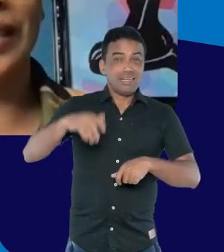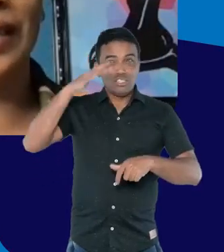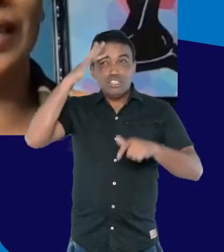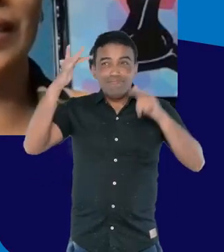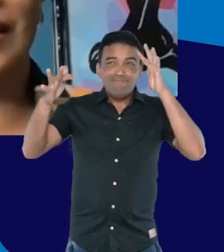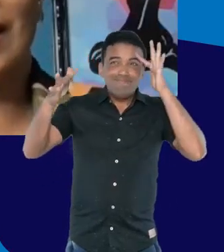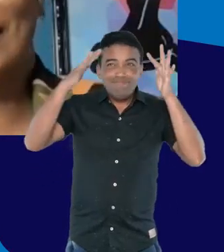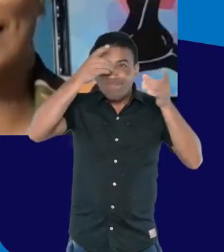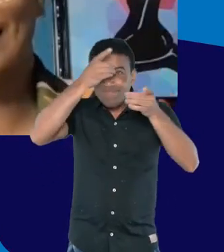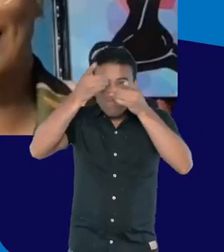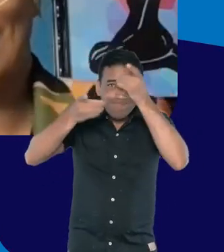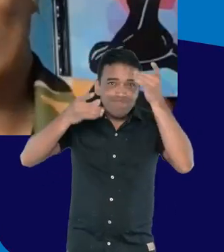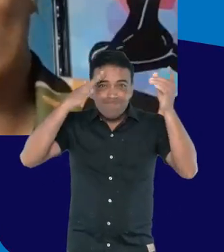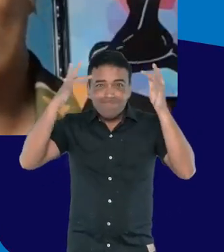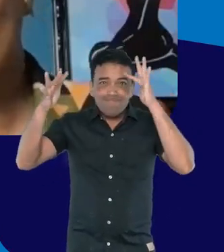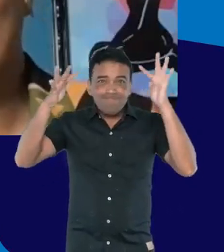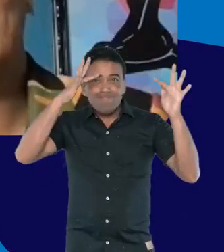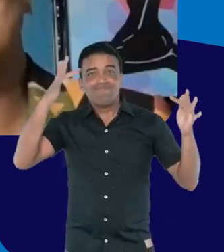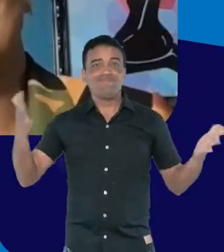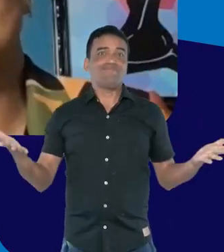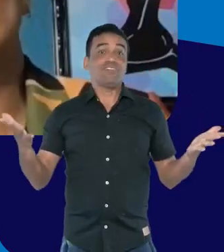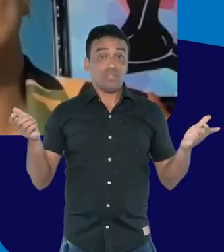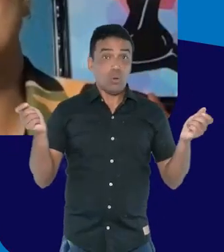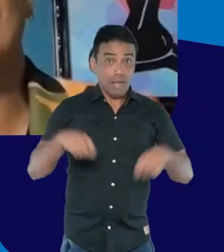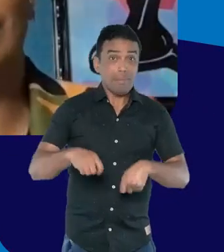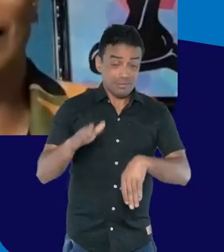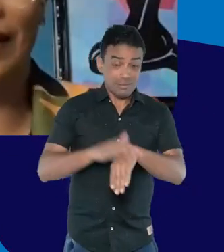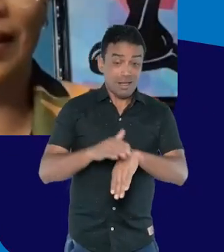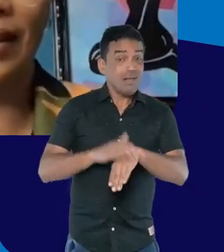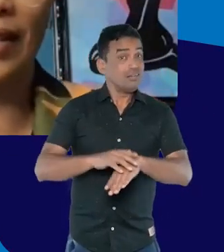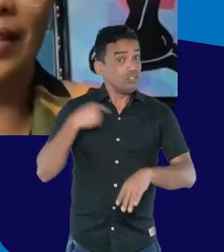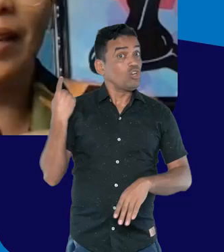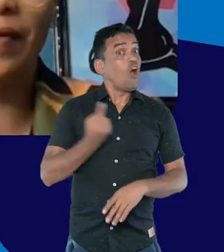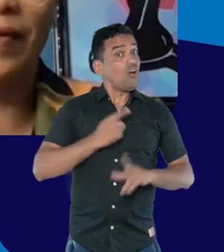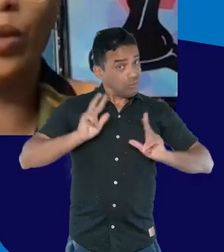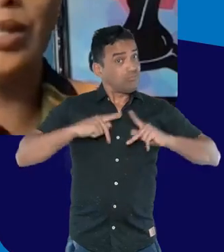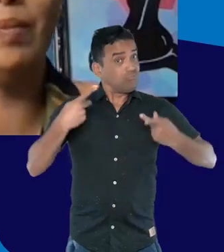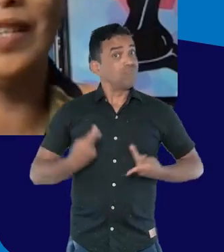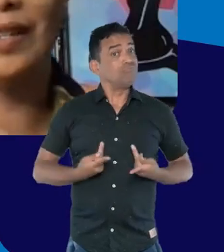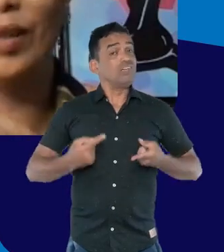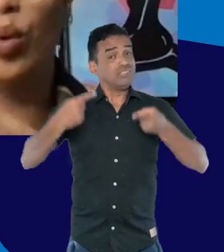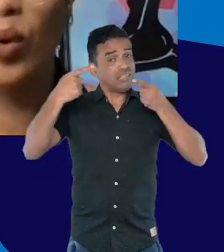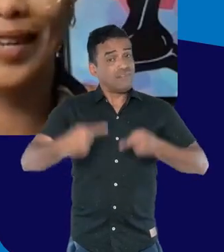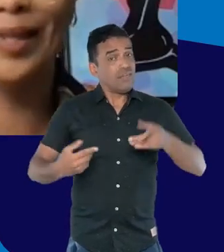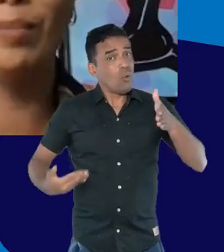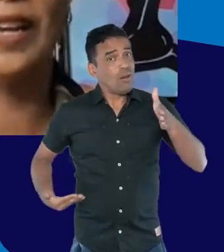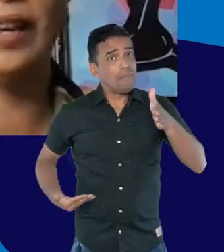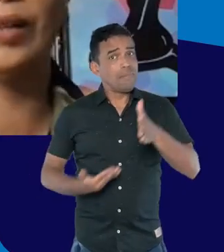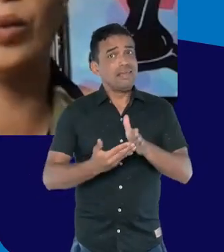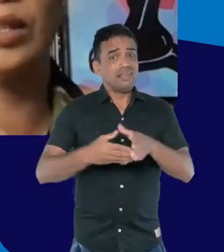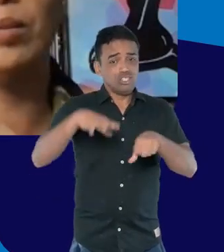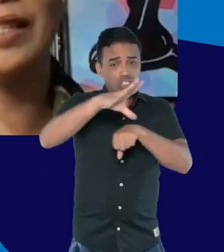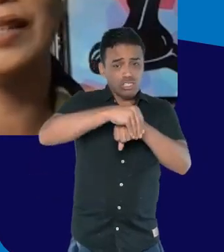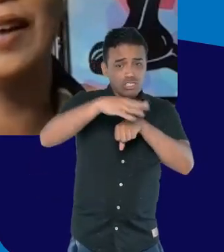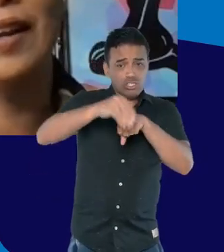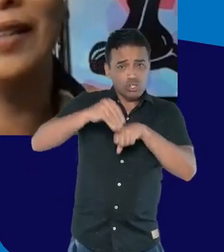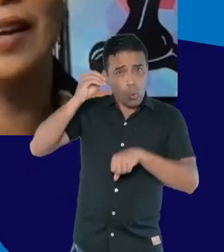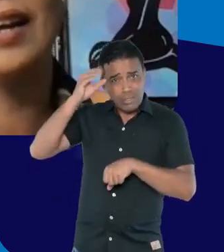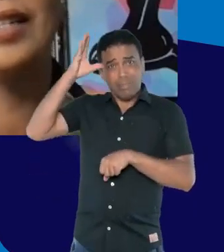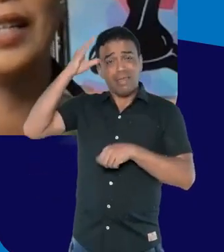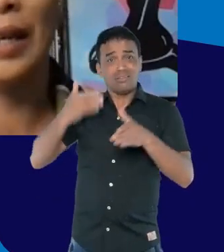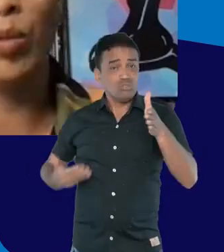de potencializar essa que é uma capacidade humana, né, que desafia os limites do conhecimento, os limites